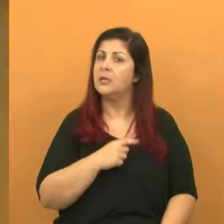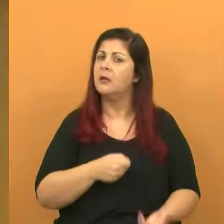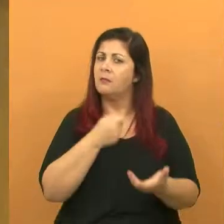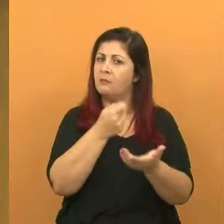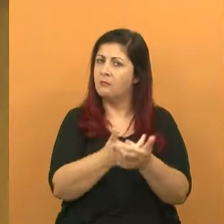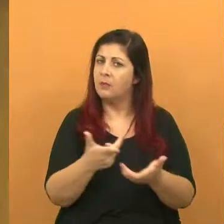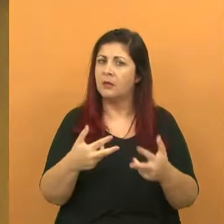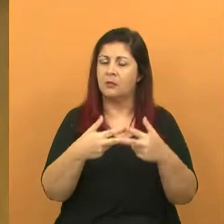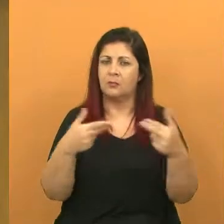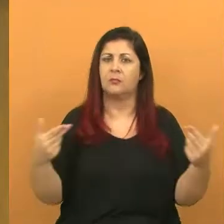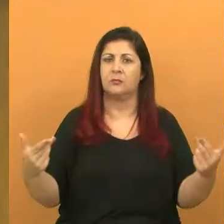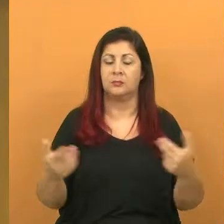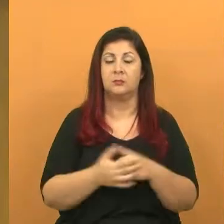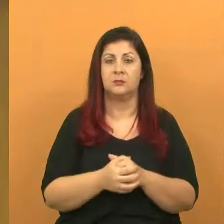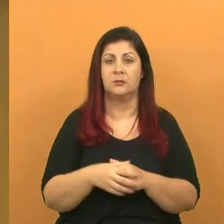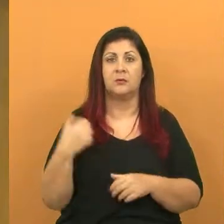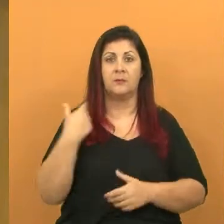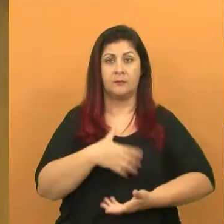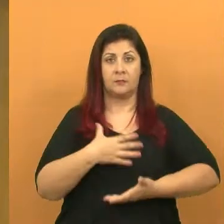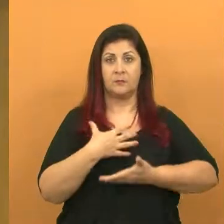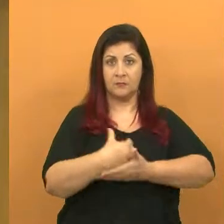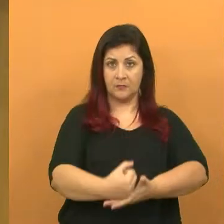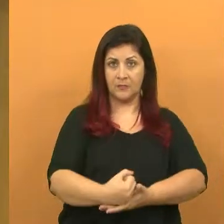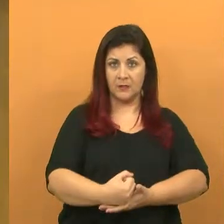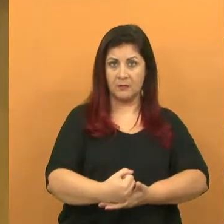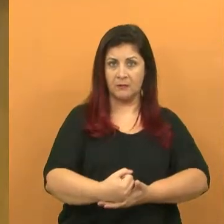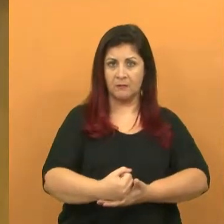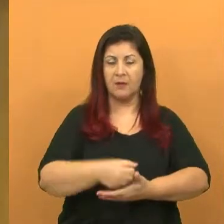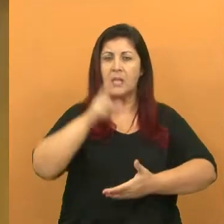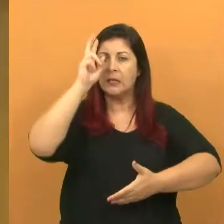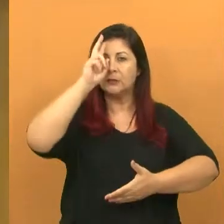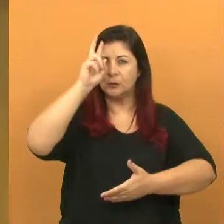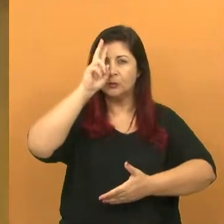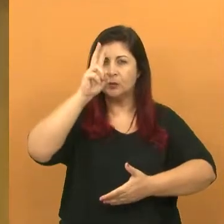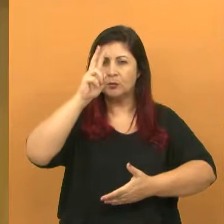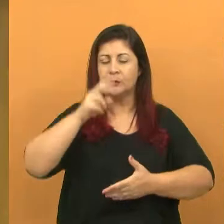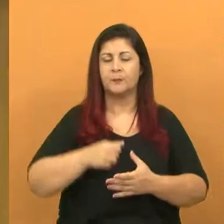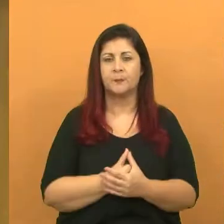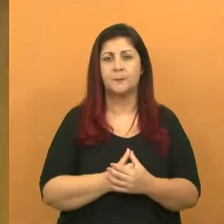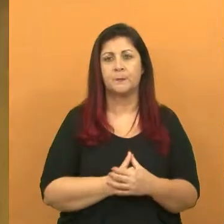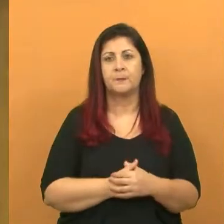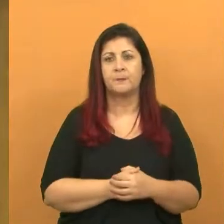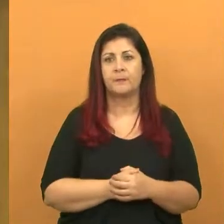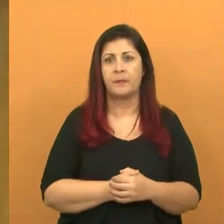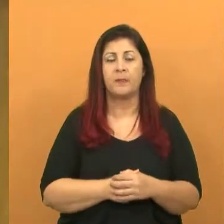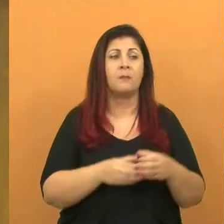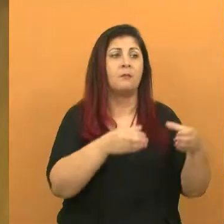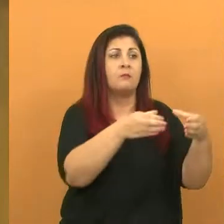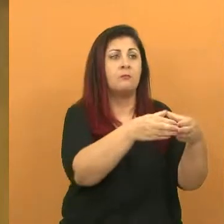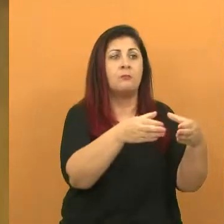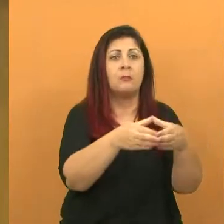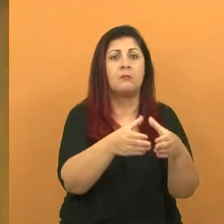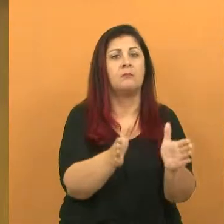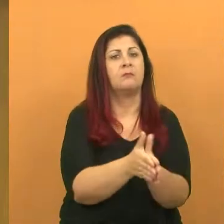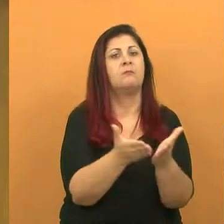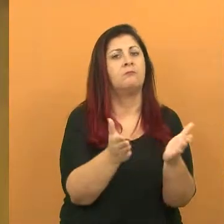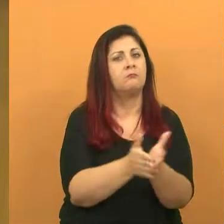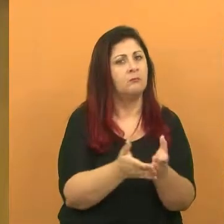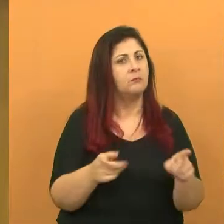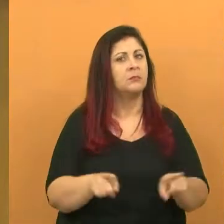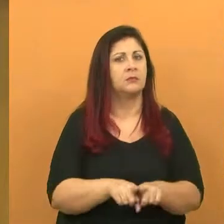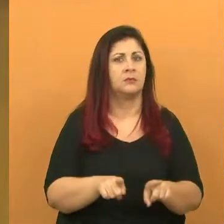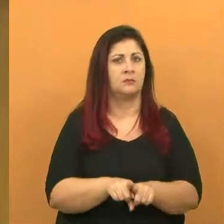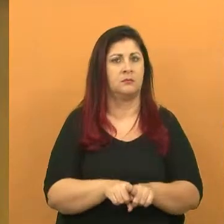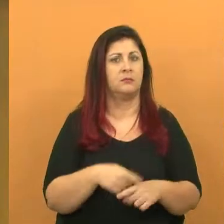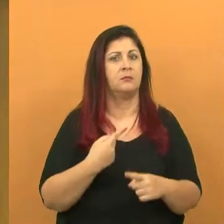recursos para que a gente possa levar a contação de história, principalmente para os bairros que mais precisam. É